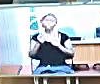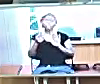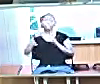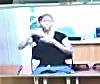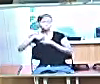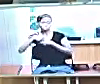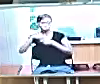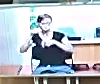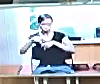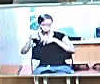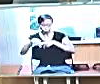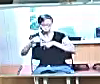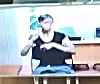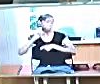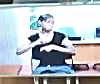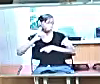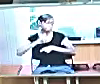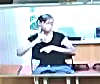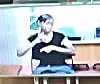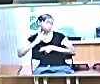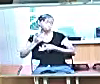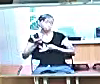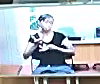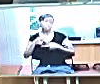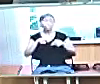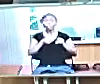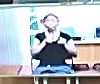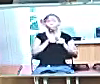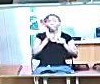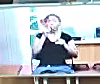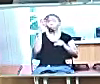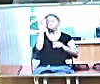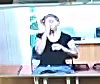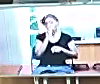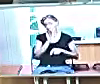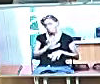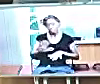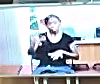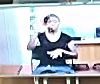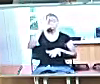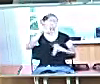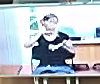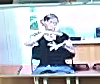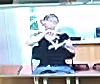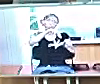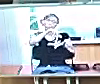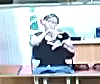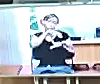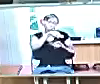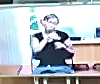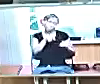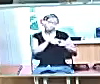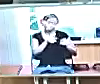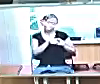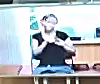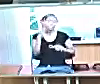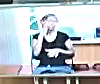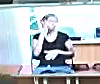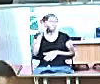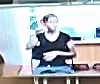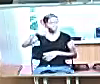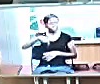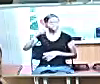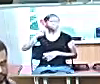campo mineiro quanto né enquanto no brasil e no mundo também nós sabemos que em minas gerais